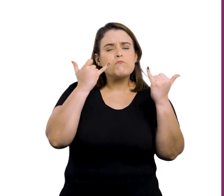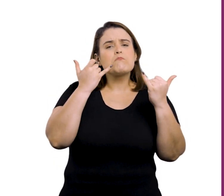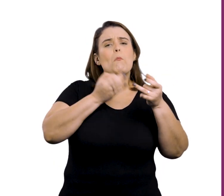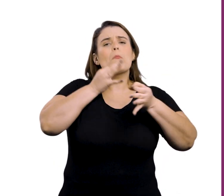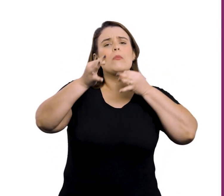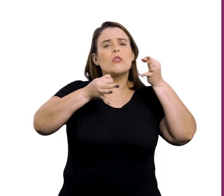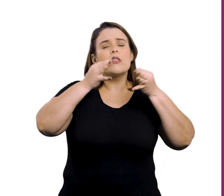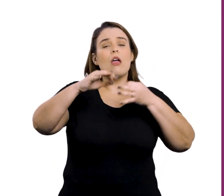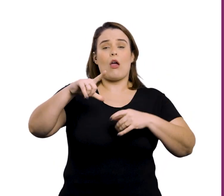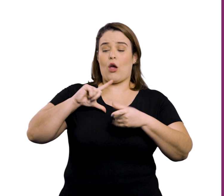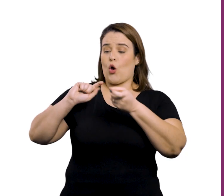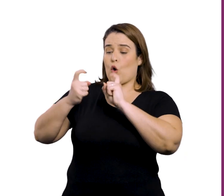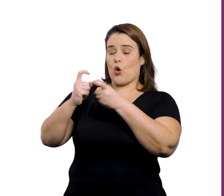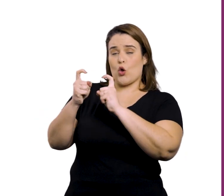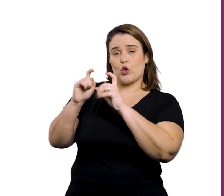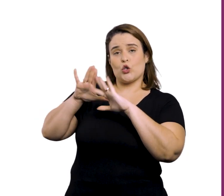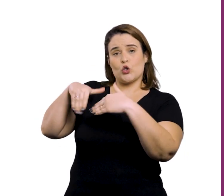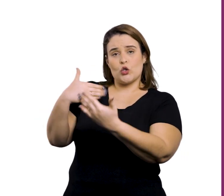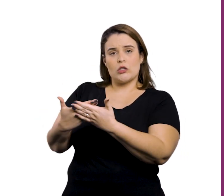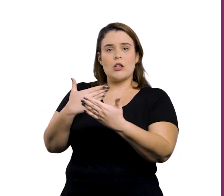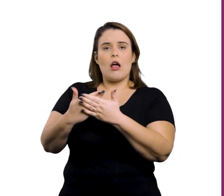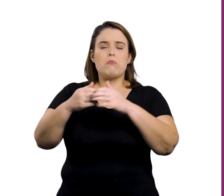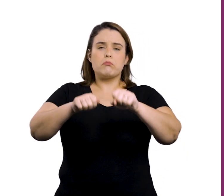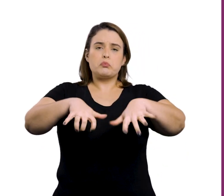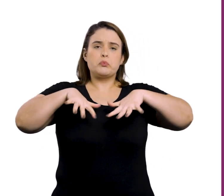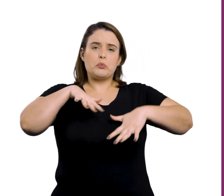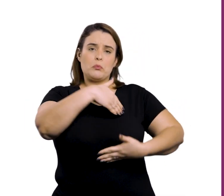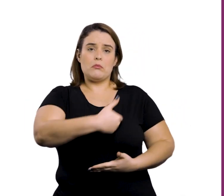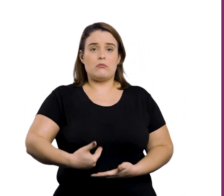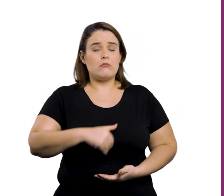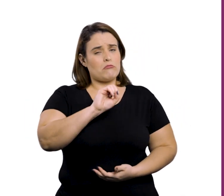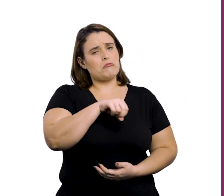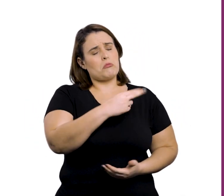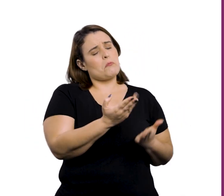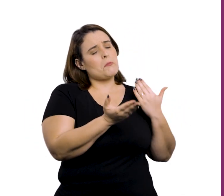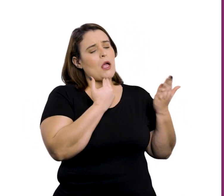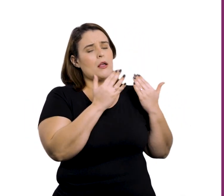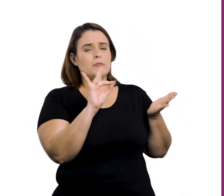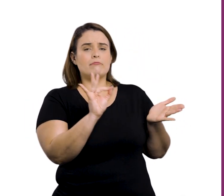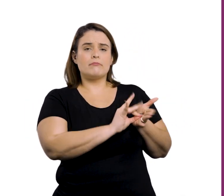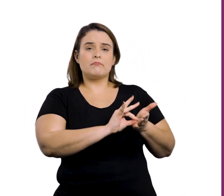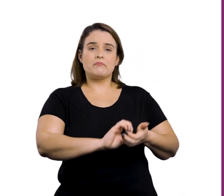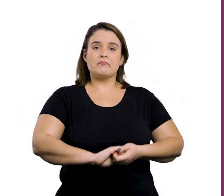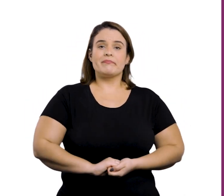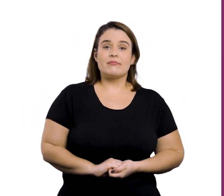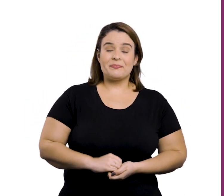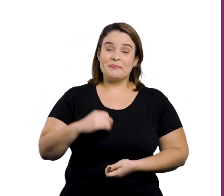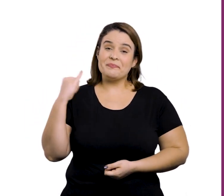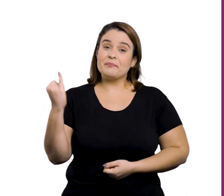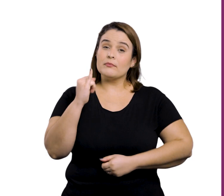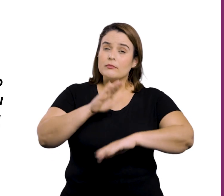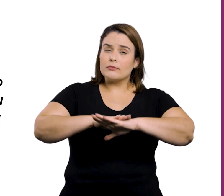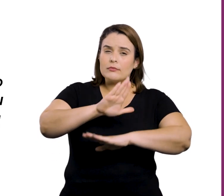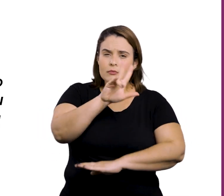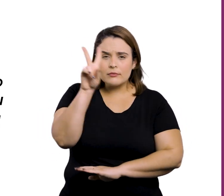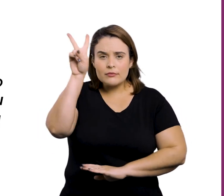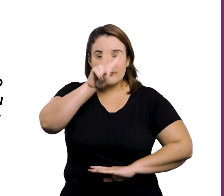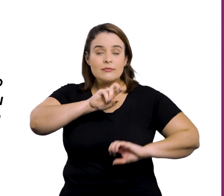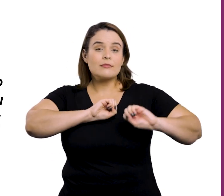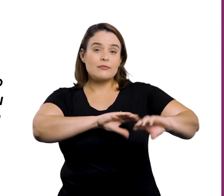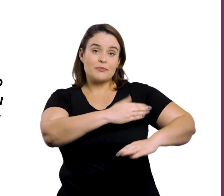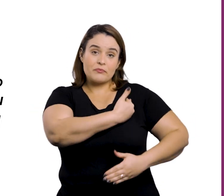e argumentos para serem usados numa reunião escolar, numa audiência pública ou mesmo em uma conversa franca. O